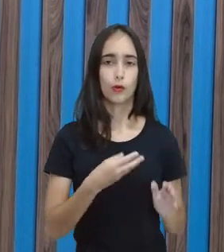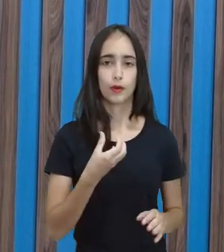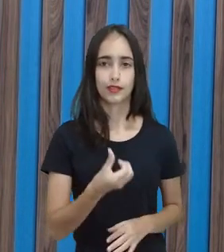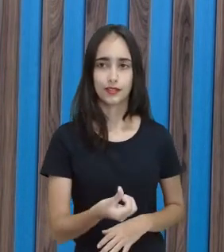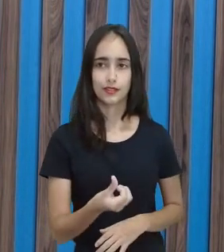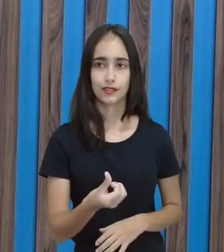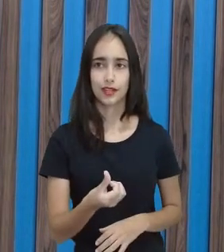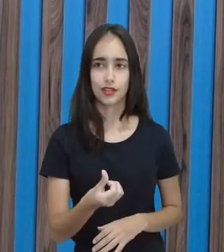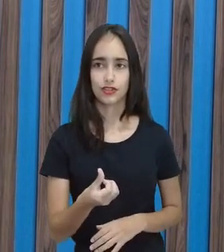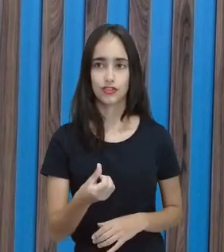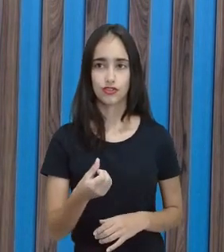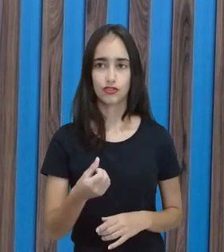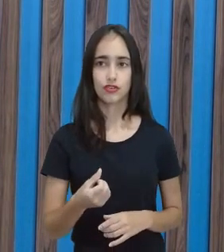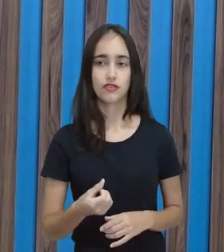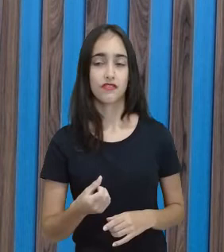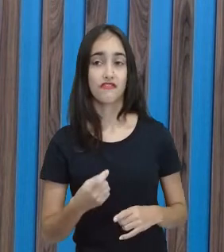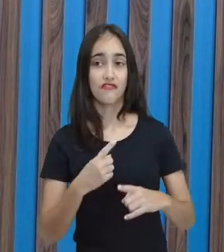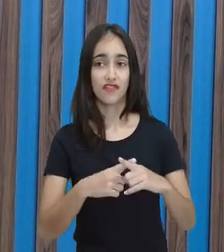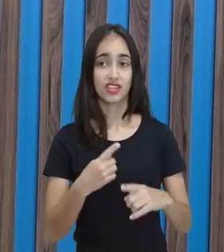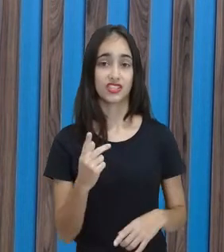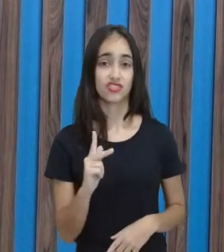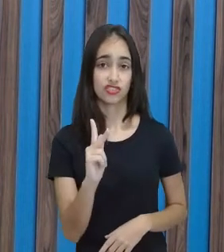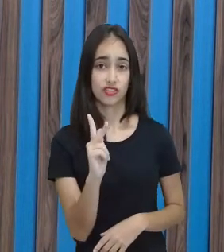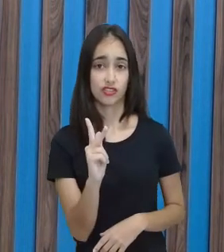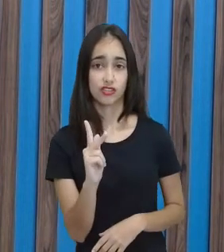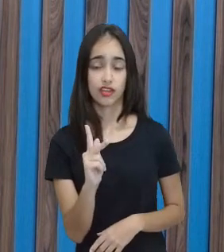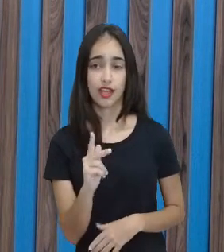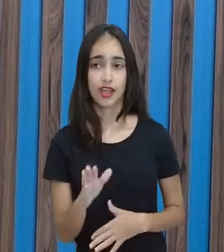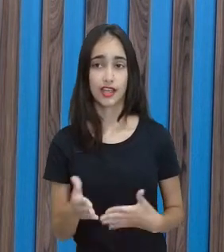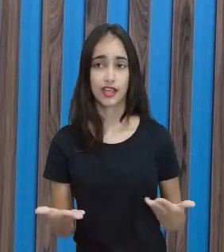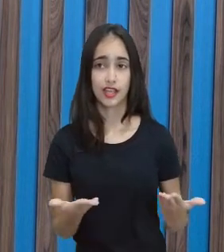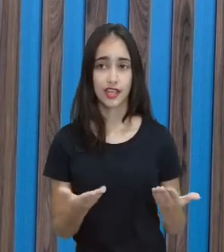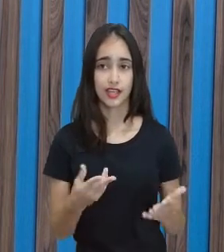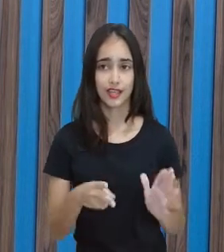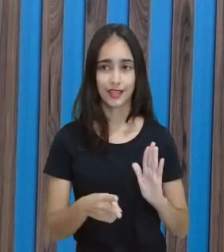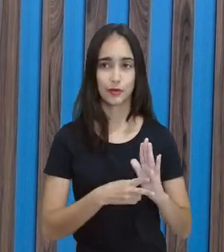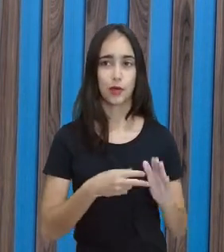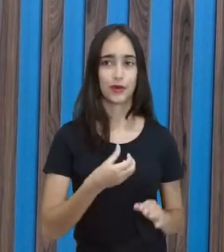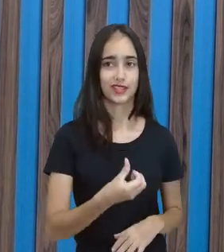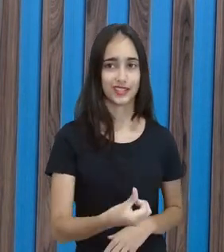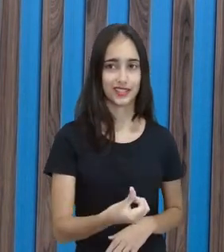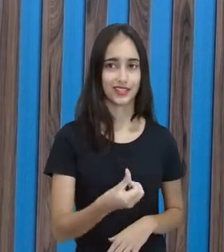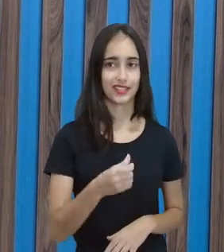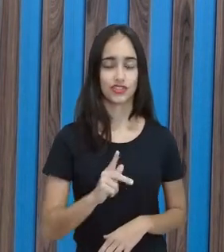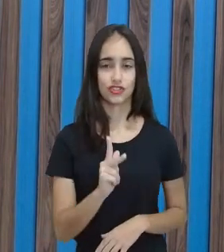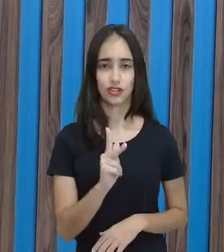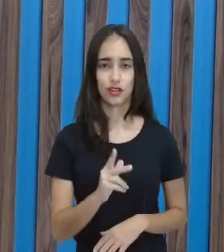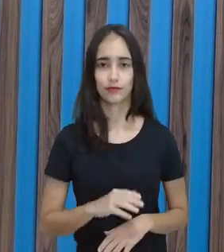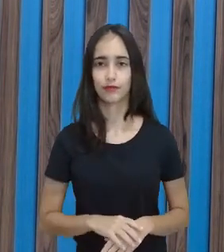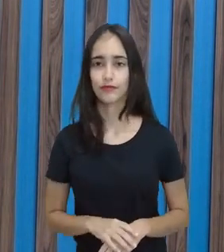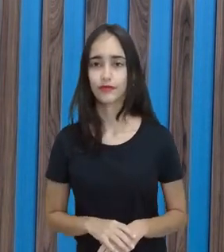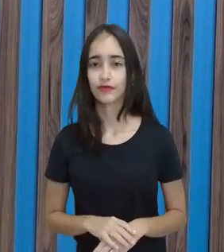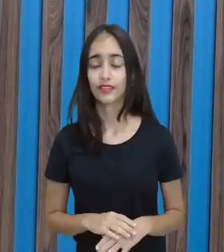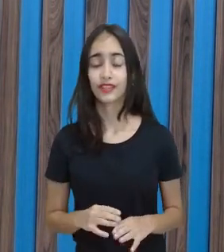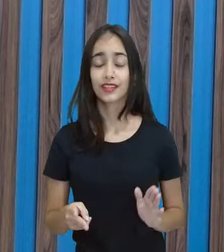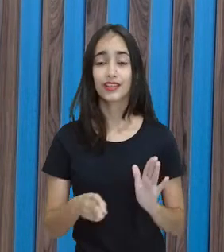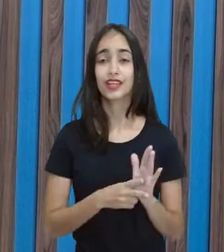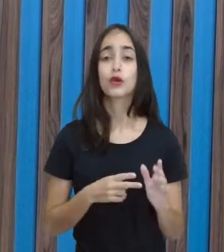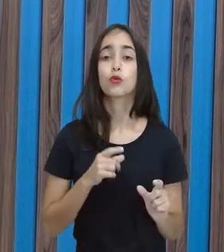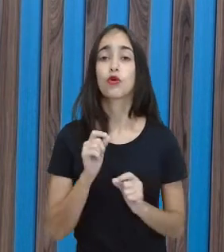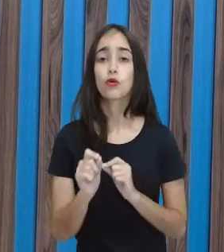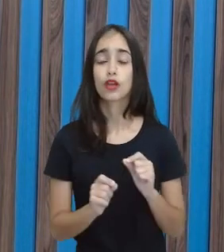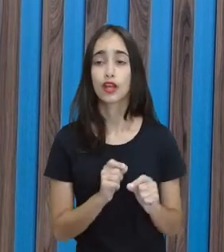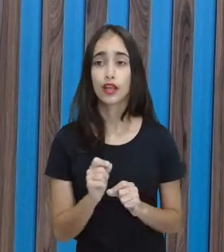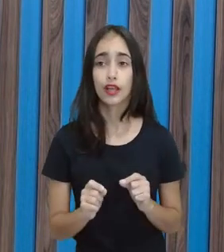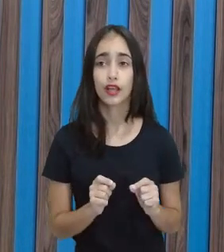15k mais 10k mais 6k igual a, aqui em 1,5 milhão a gente considera